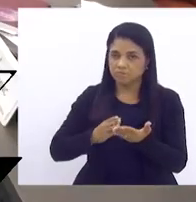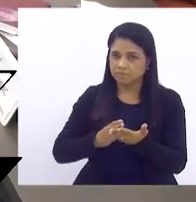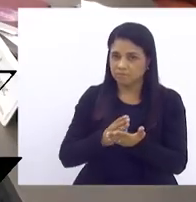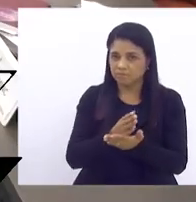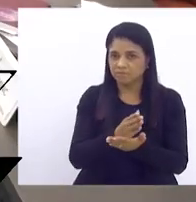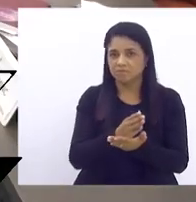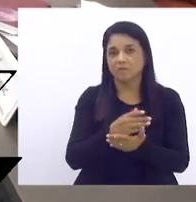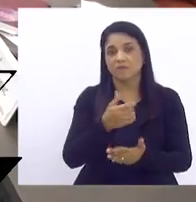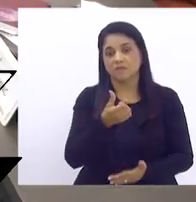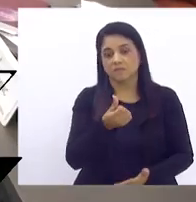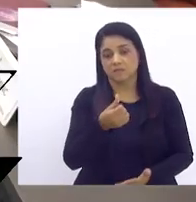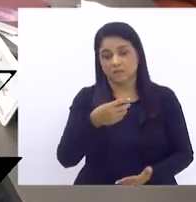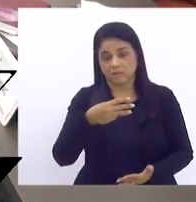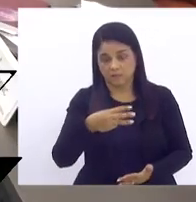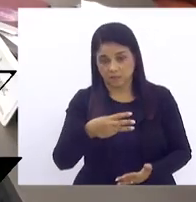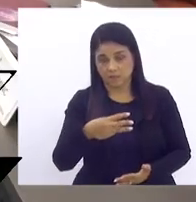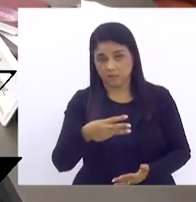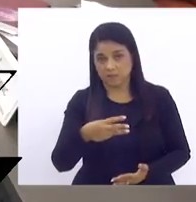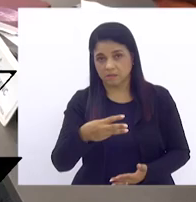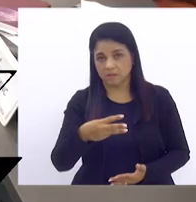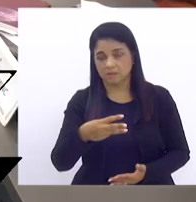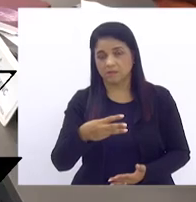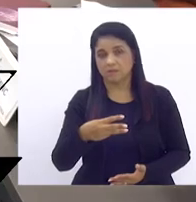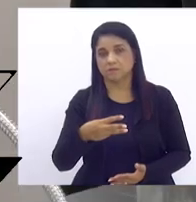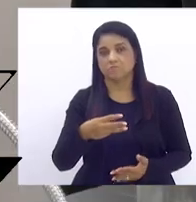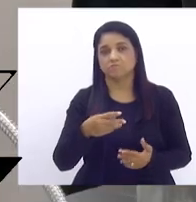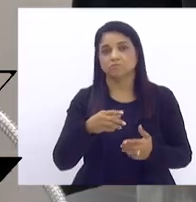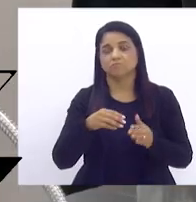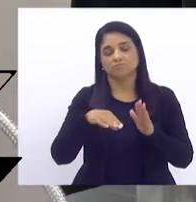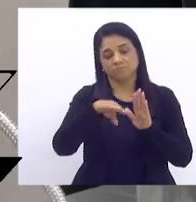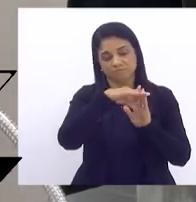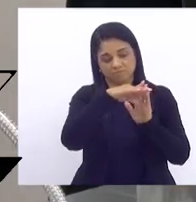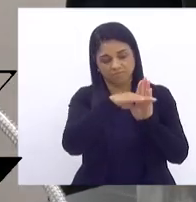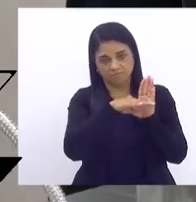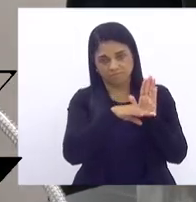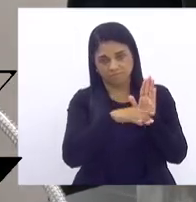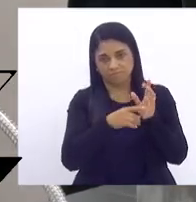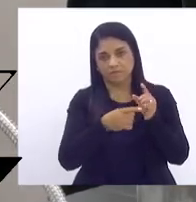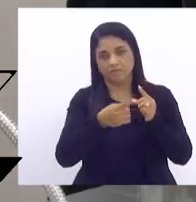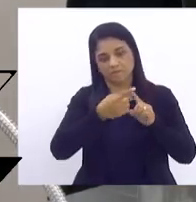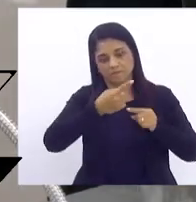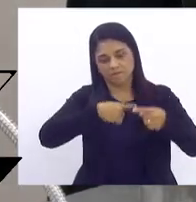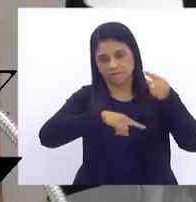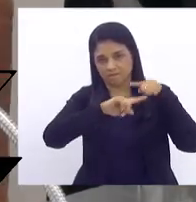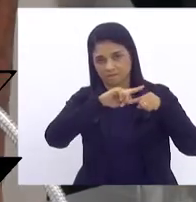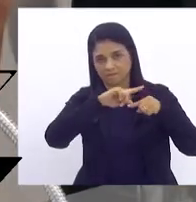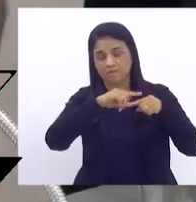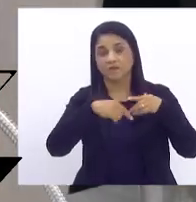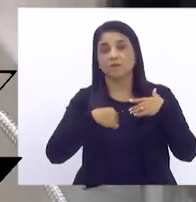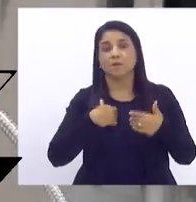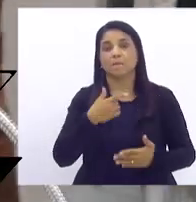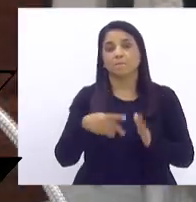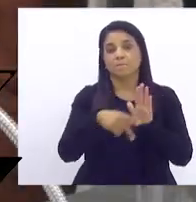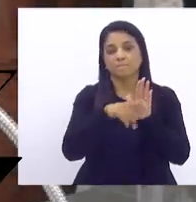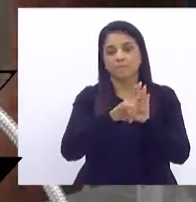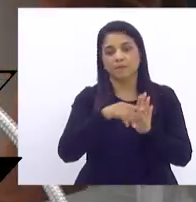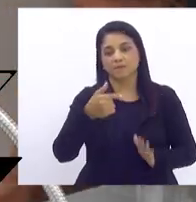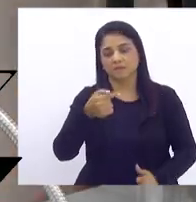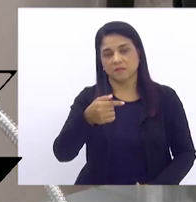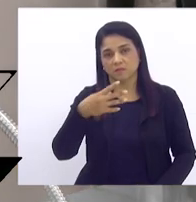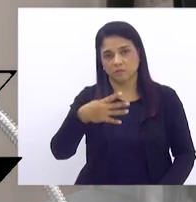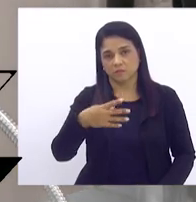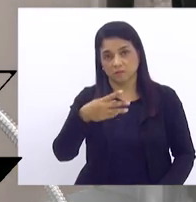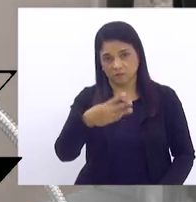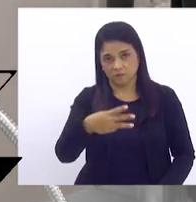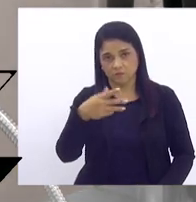Eu vou ao 63 da pauta, pedido de inversão de ordem do deputado Flávio Serafini. Trata-se do PL 734 de 23, de